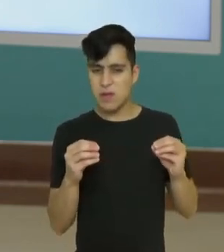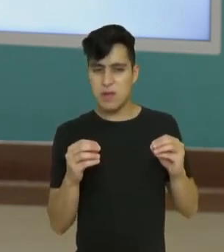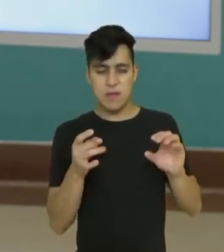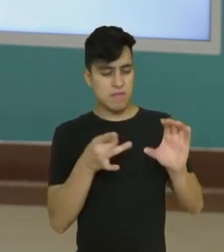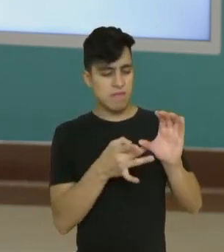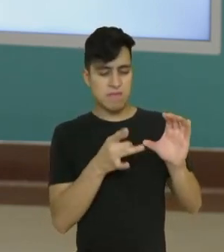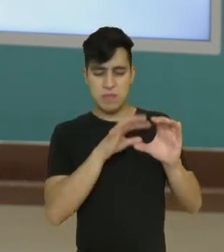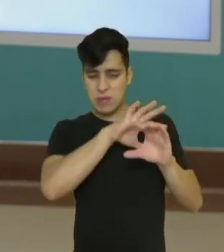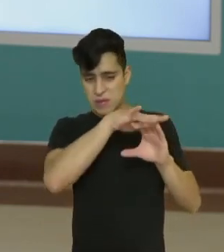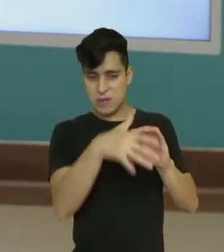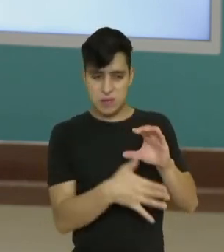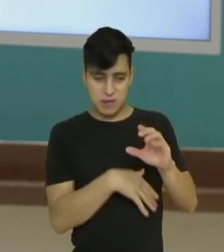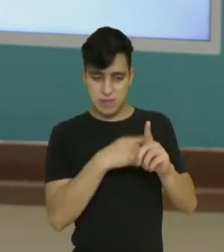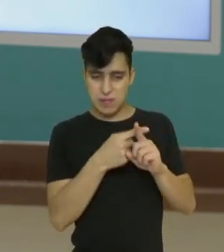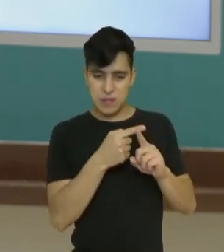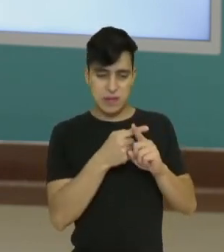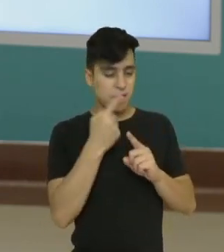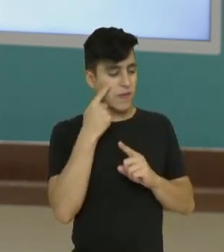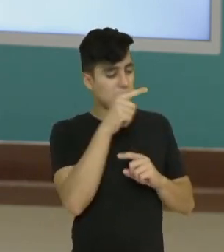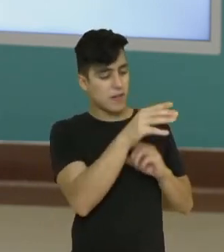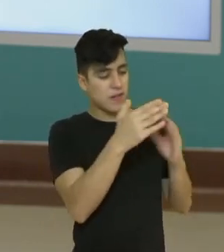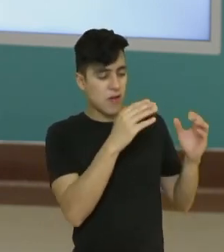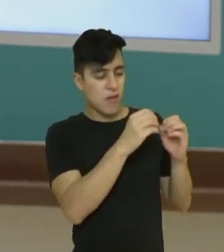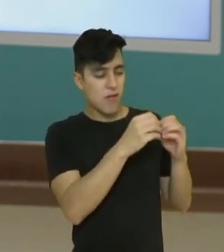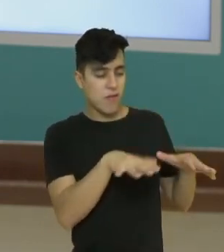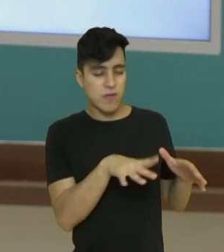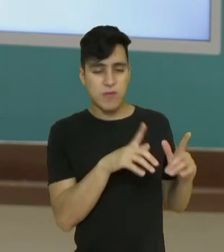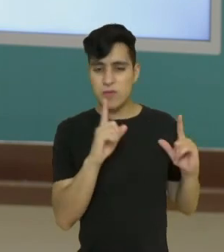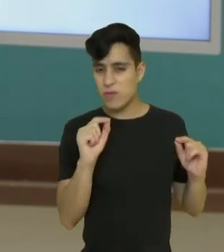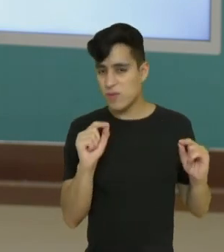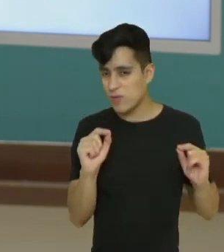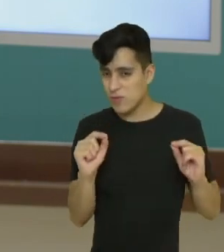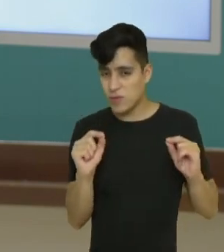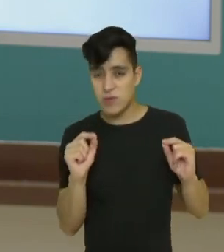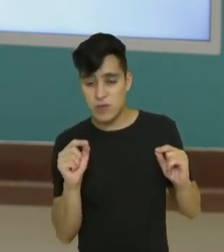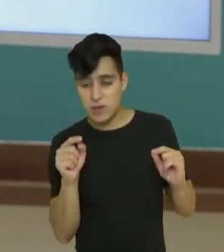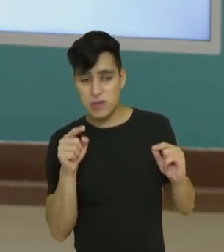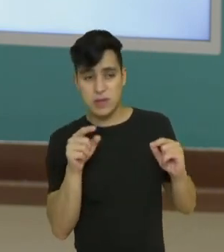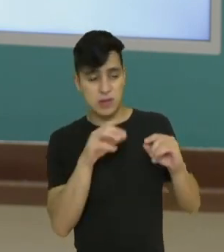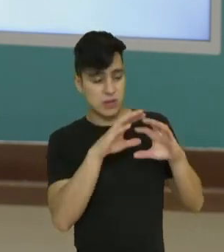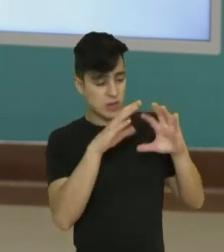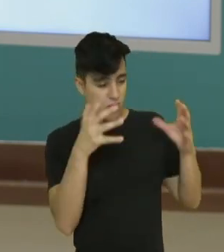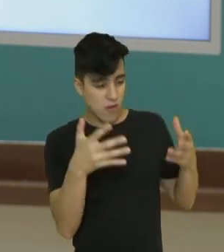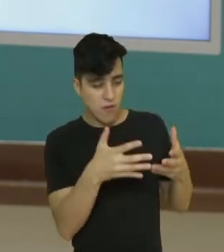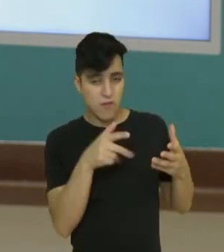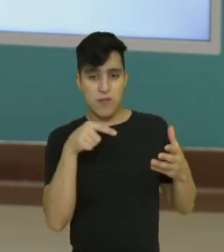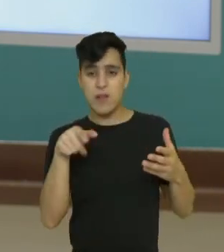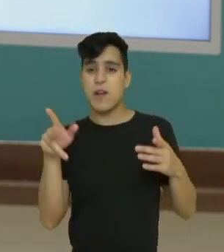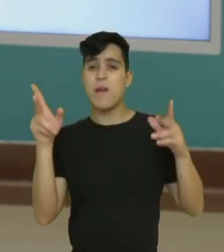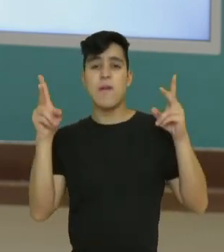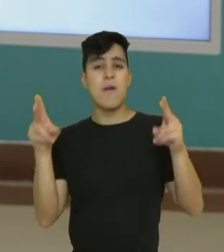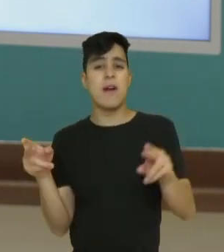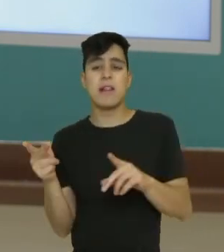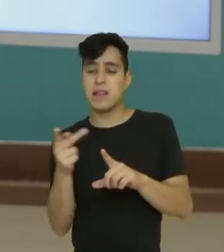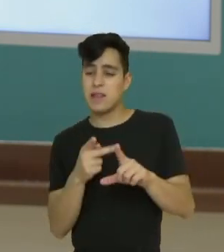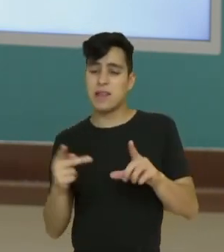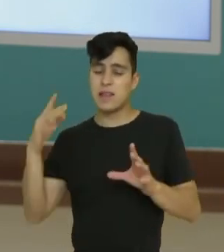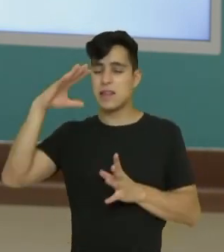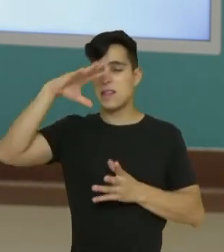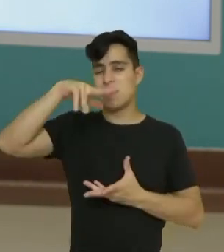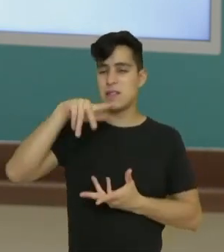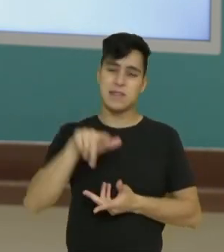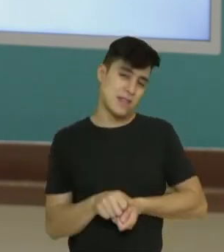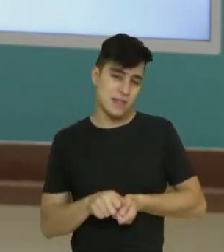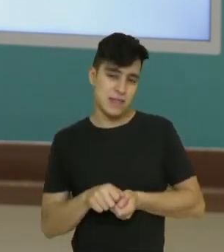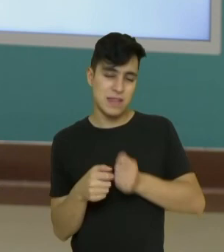Por quê? Agora você vai comparar o ovo inteiro cozido com o desenho que a gente viu do nosso planeta,